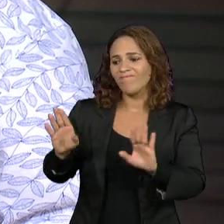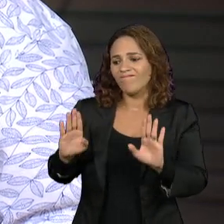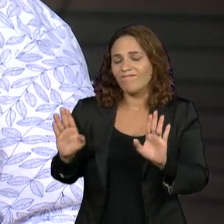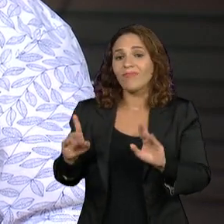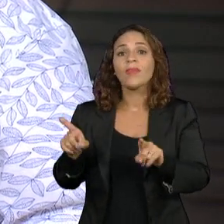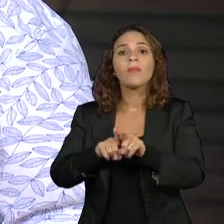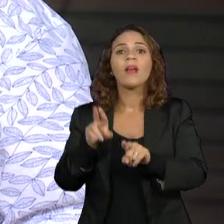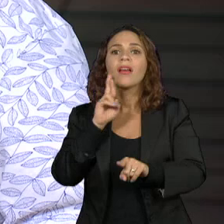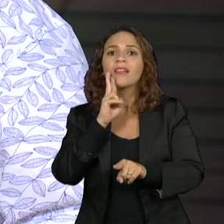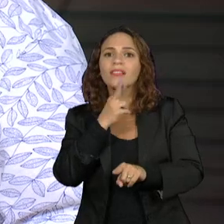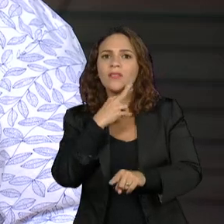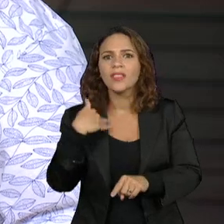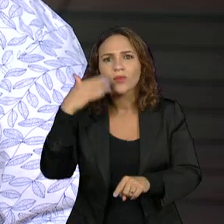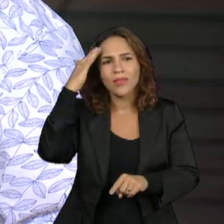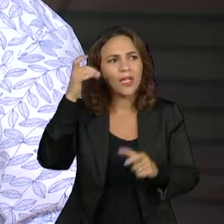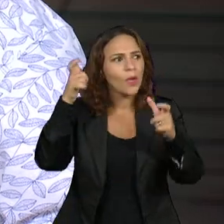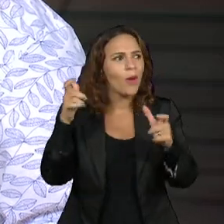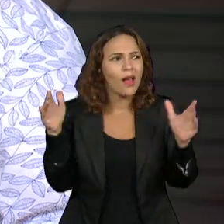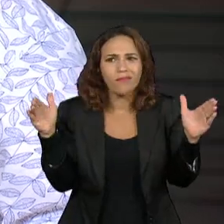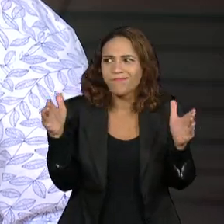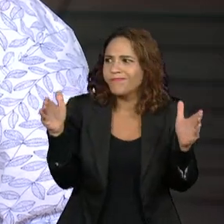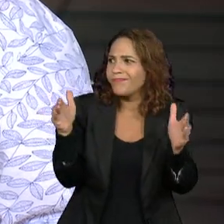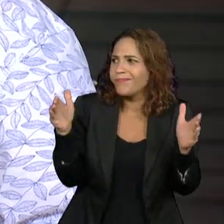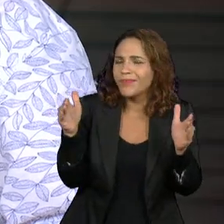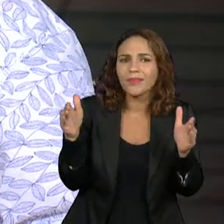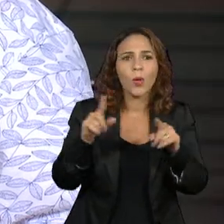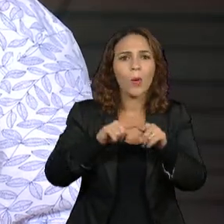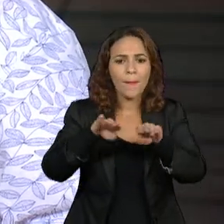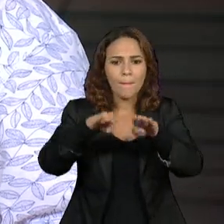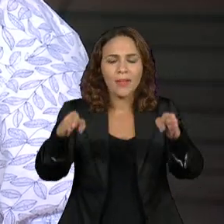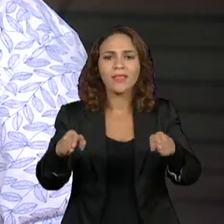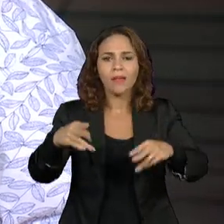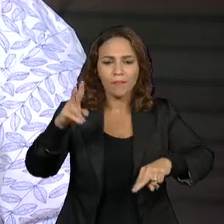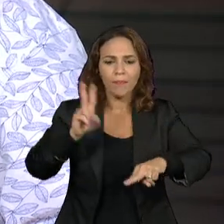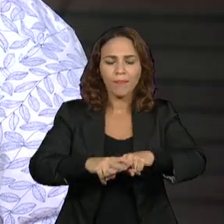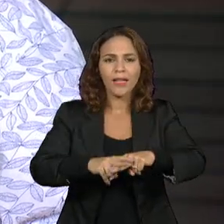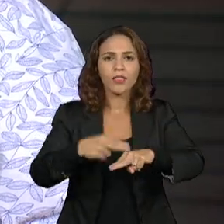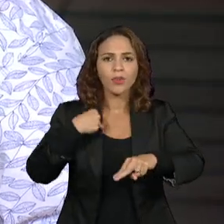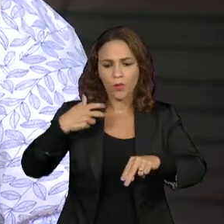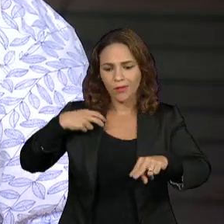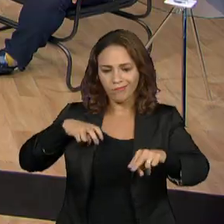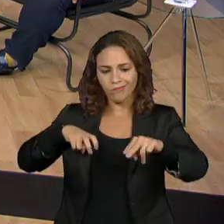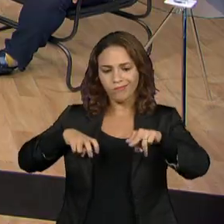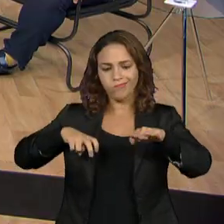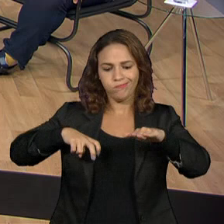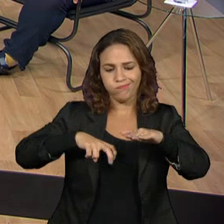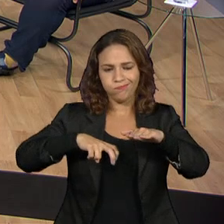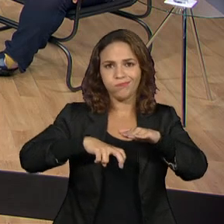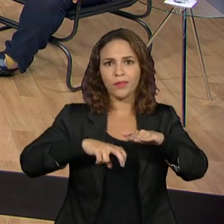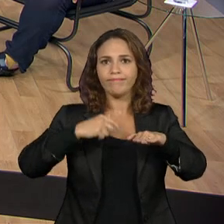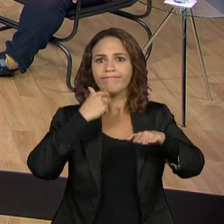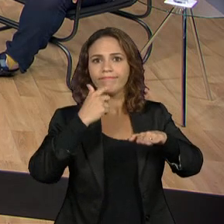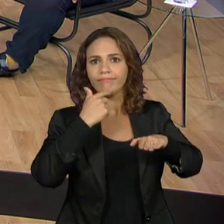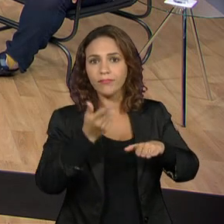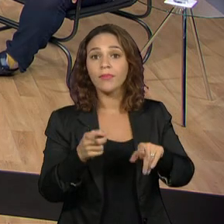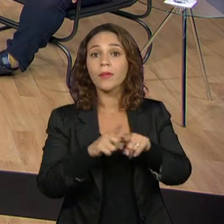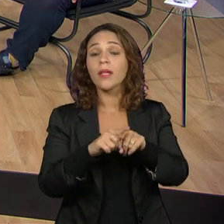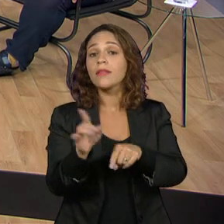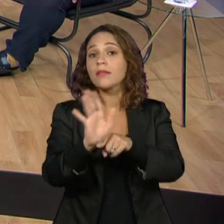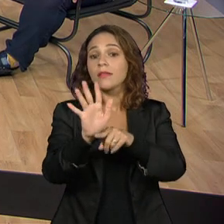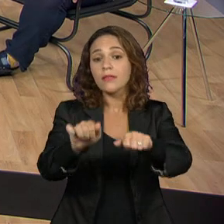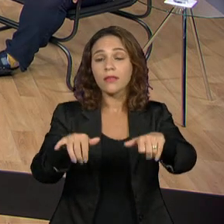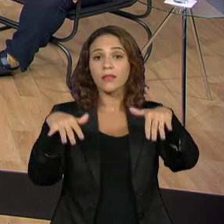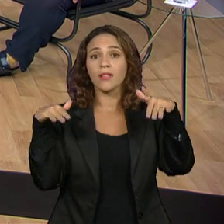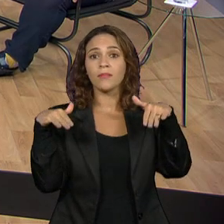Restaurante, que eu sabia que era um restaurante mais apertado, ou a mesa é fixa no chão e eu não ia entrar. Cinema. A gente vai ficando com